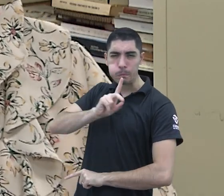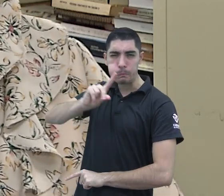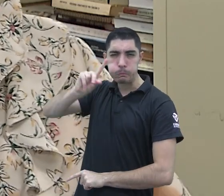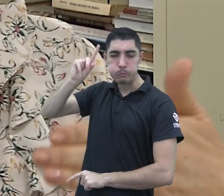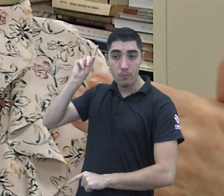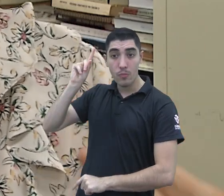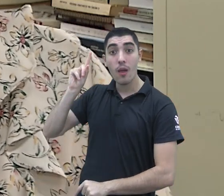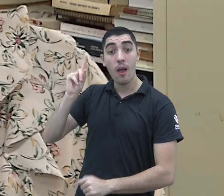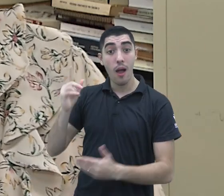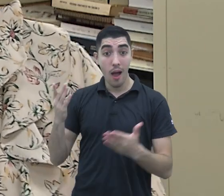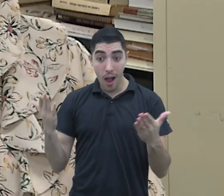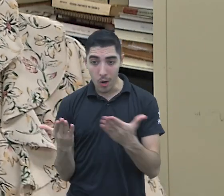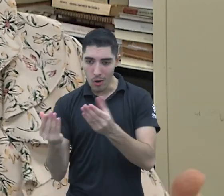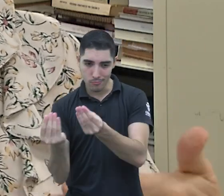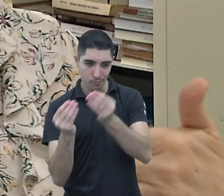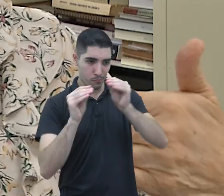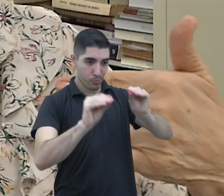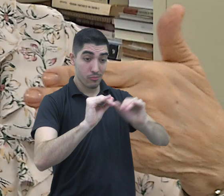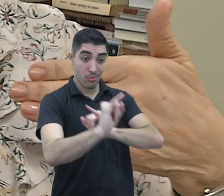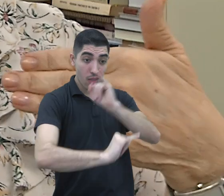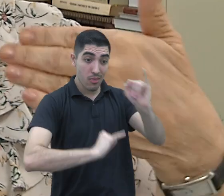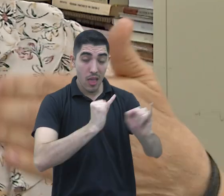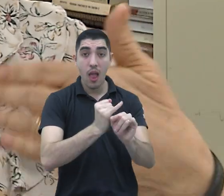que a população